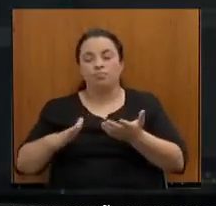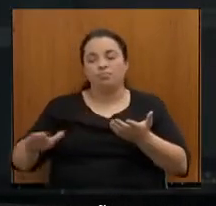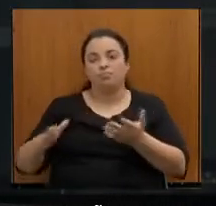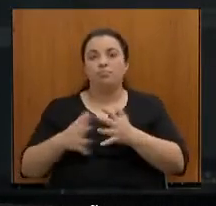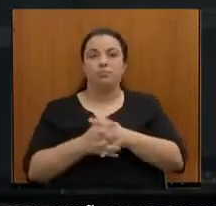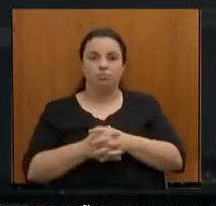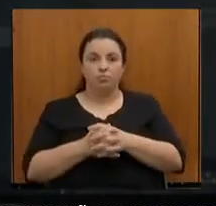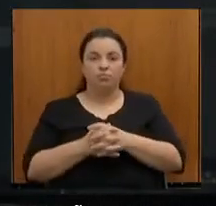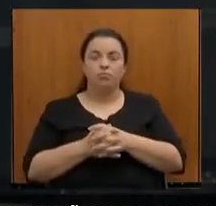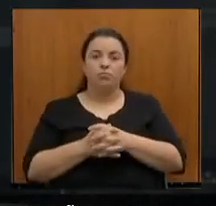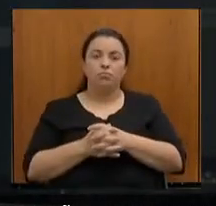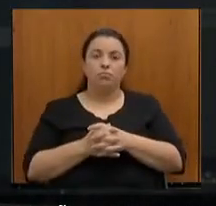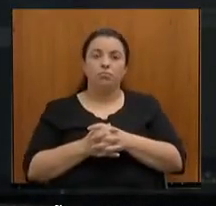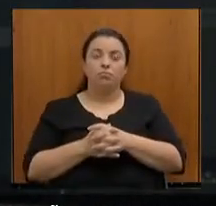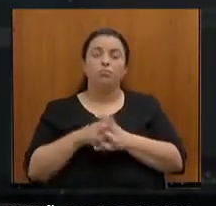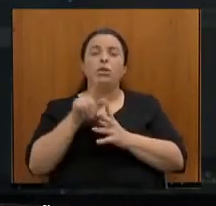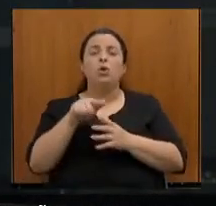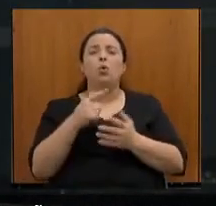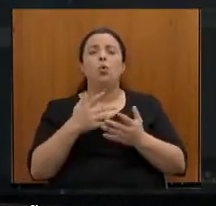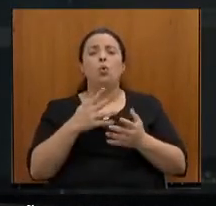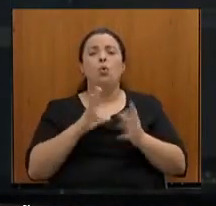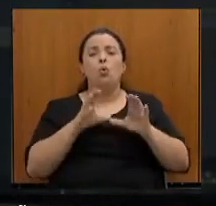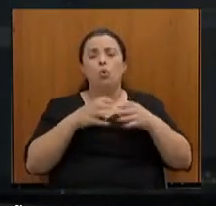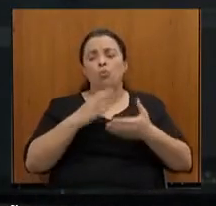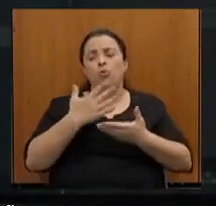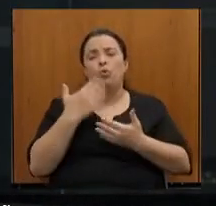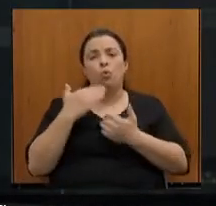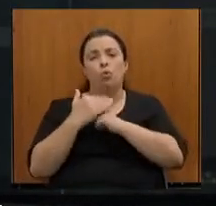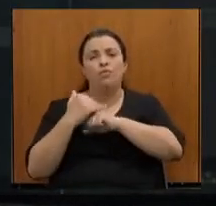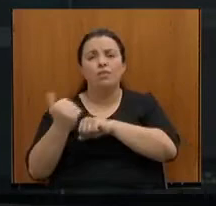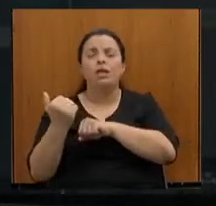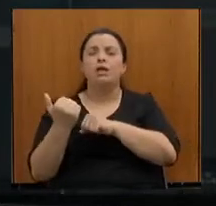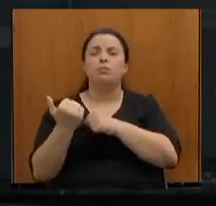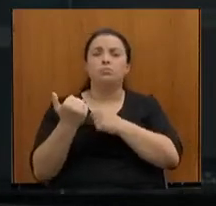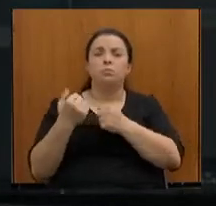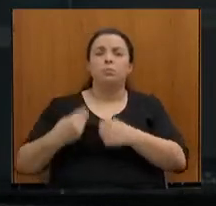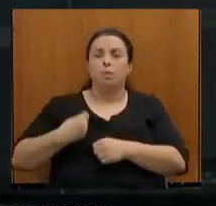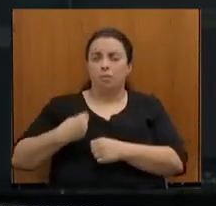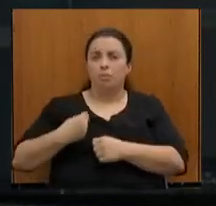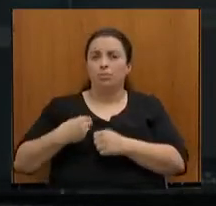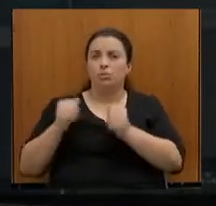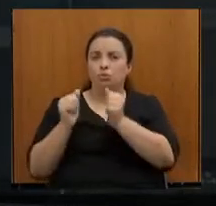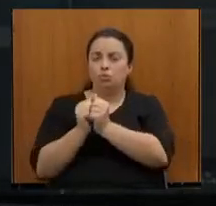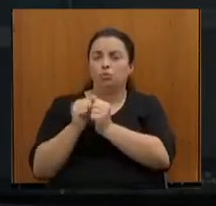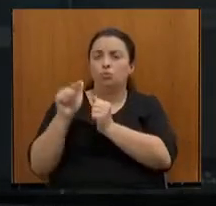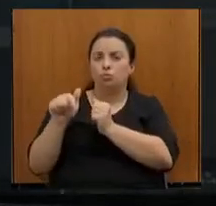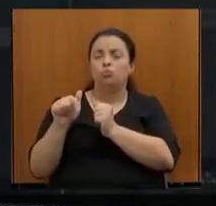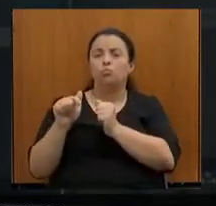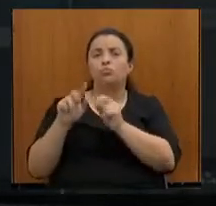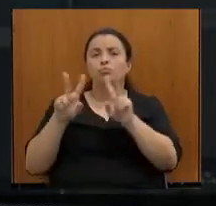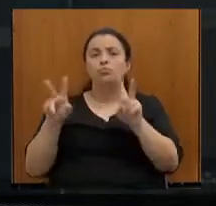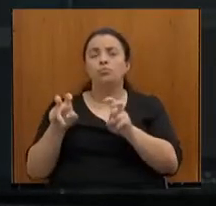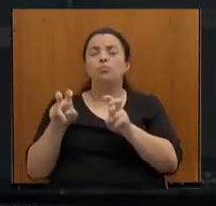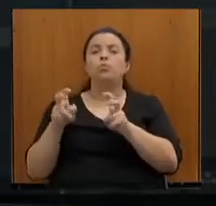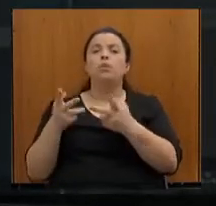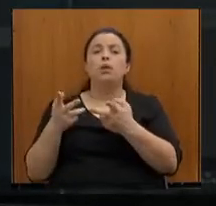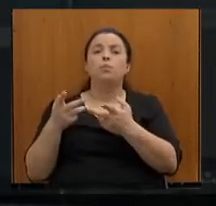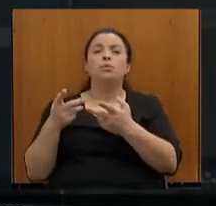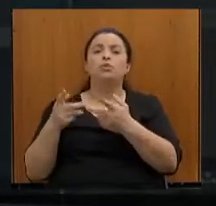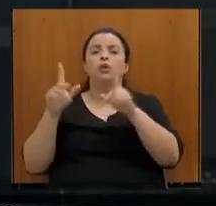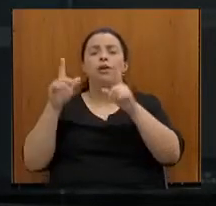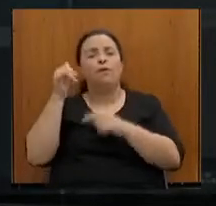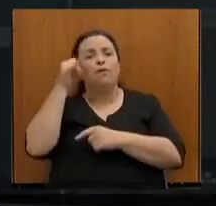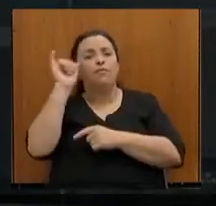o Comitê Estadual de Prevenção da Mortalidade Materno-Infantil e Fetal de Minas Gerais, que é muito importante, e que trabalha com a